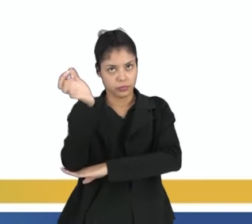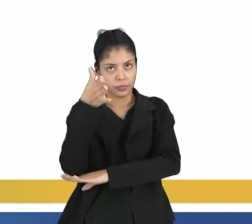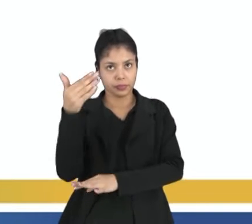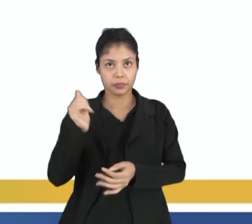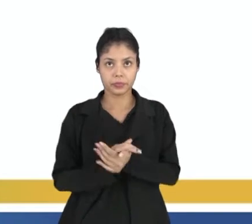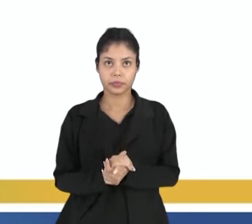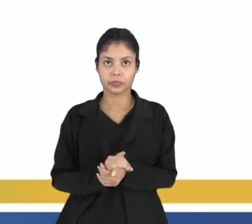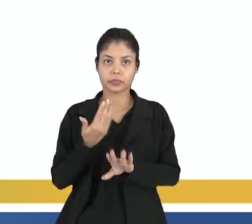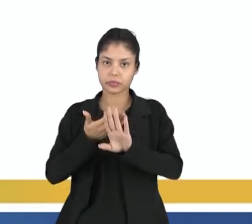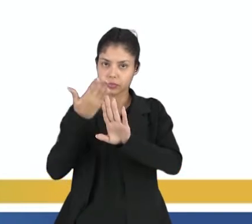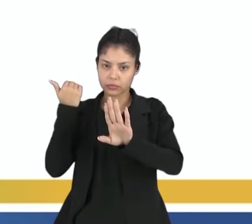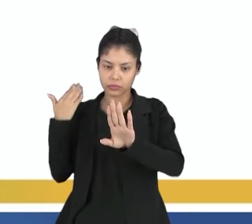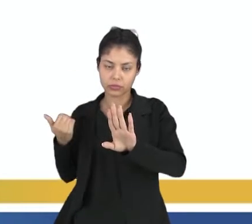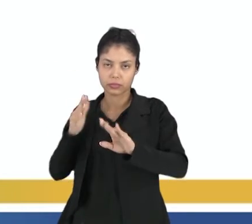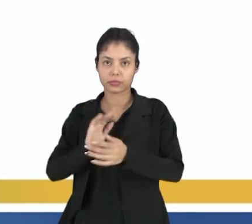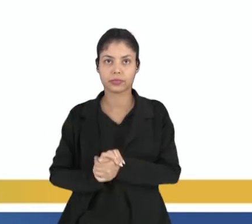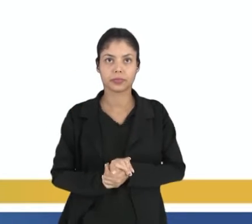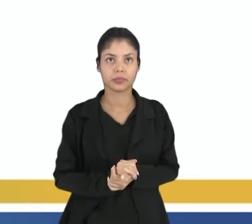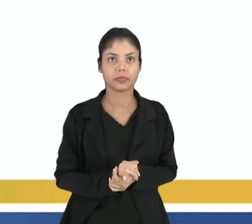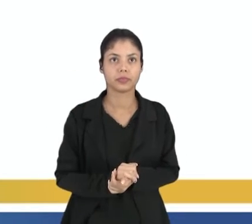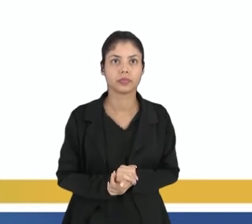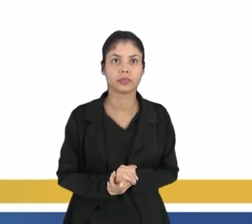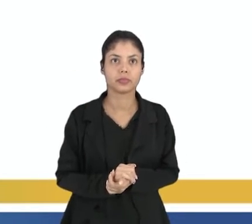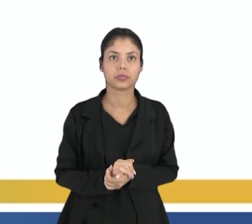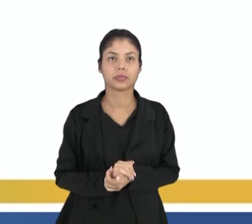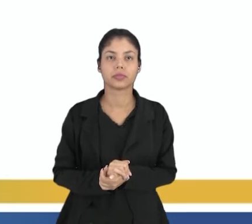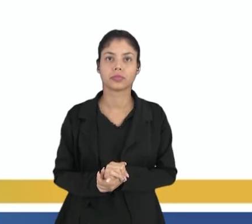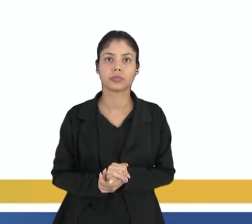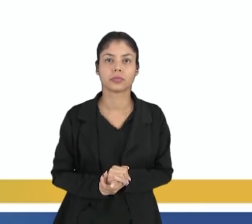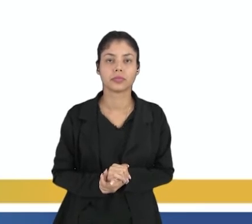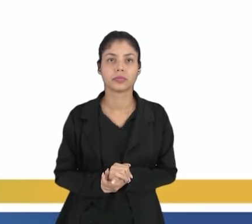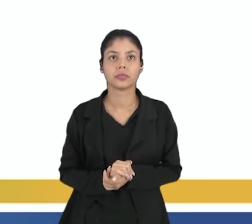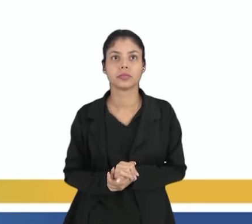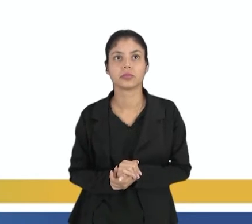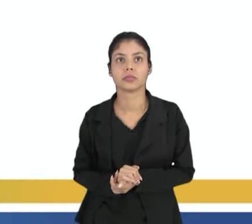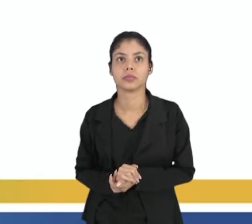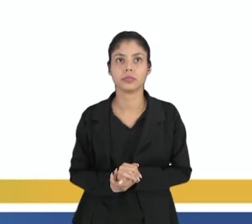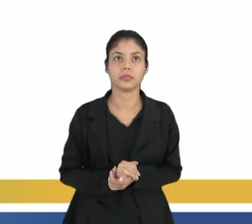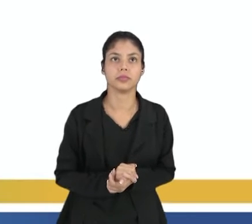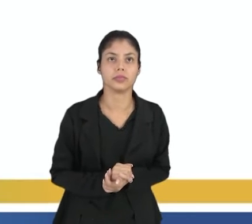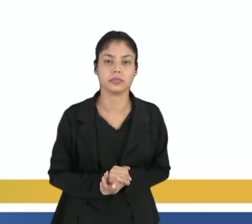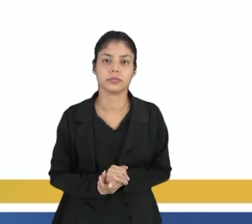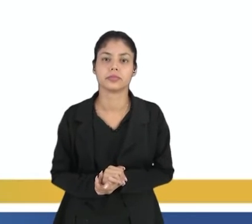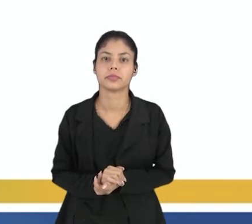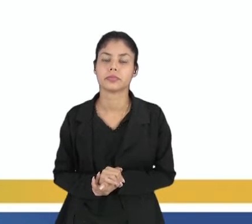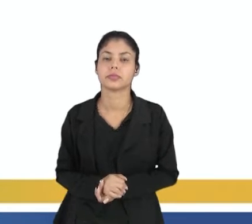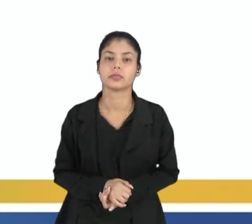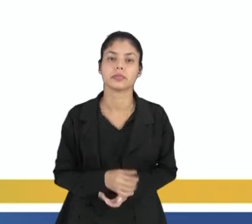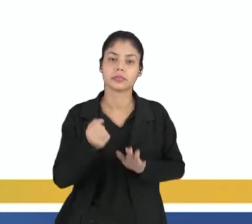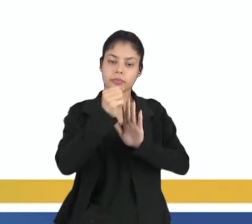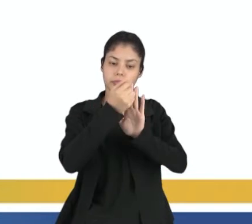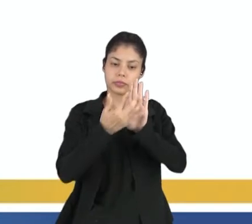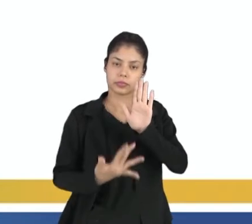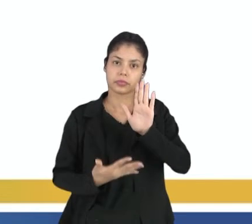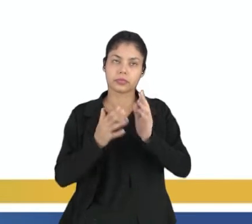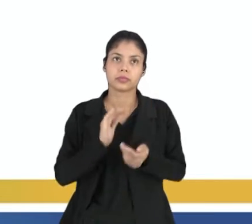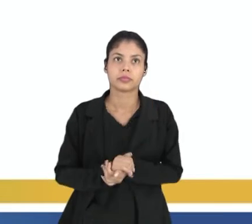o fundo, direitinho, os detalhes. E aí a gente vai para as